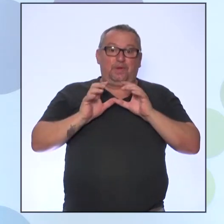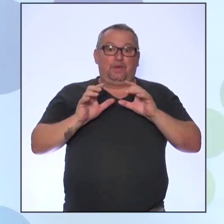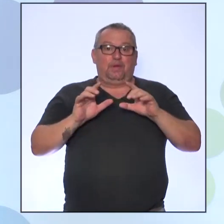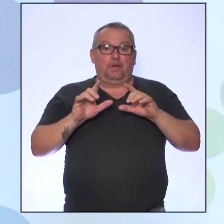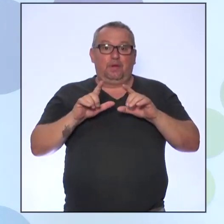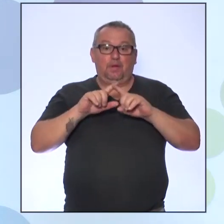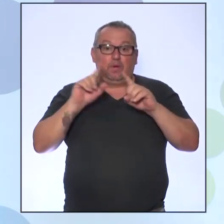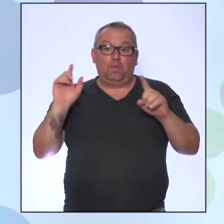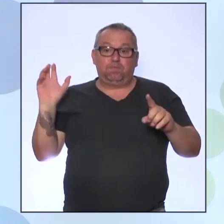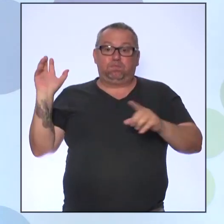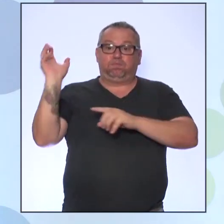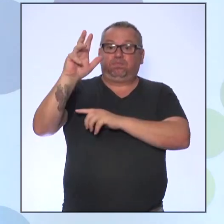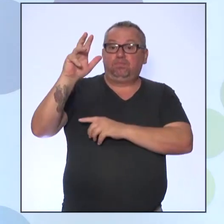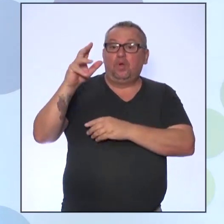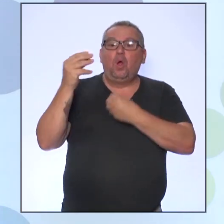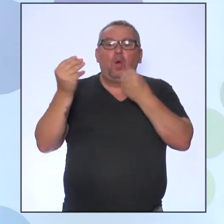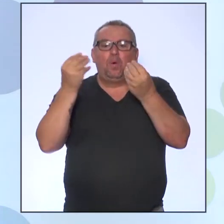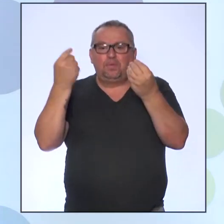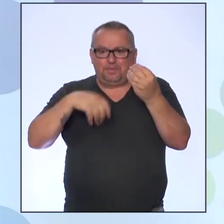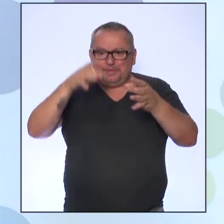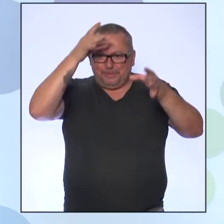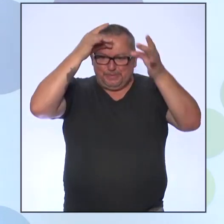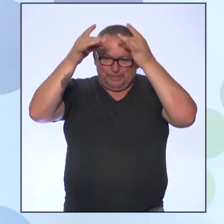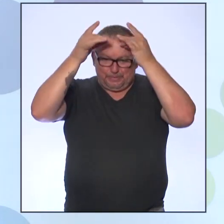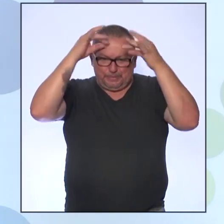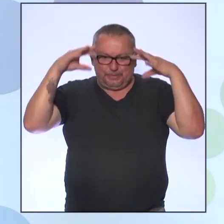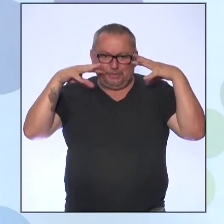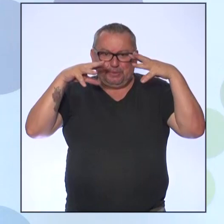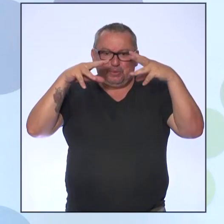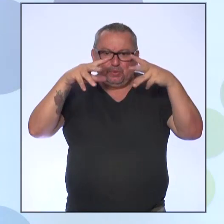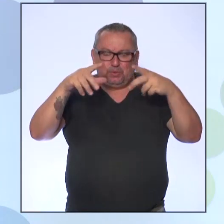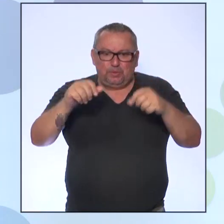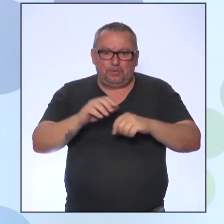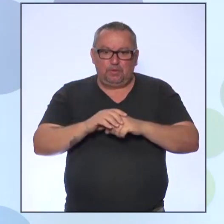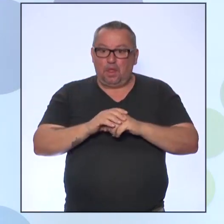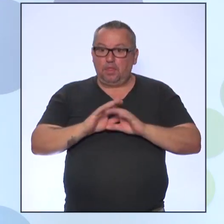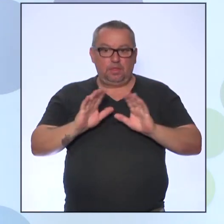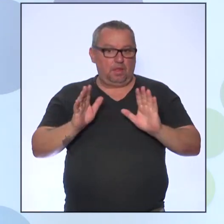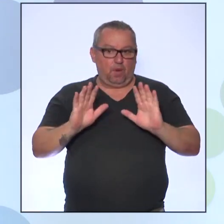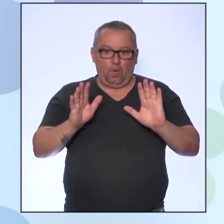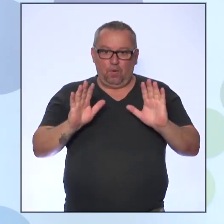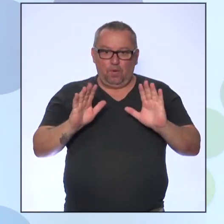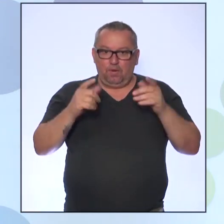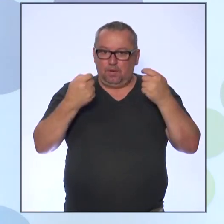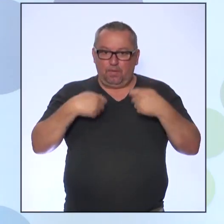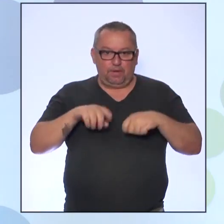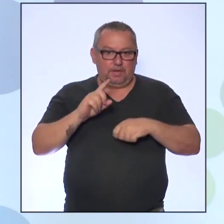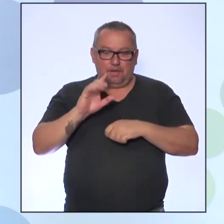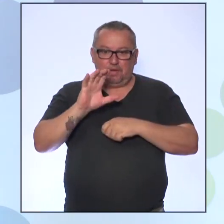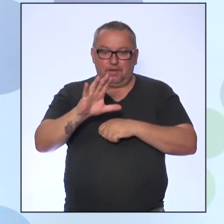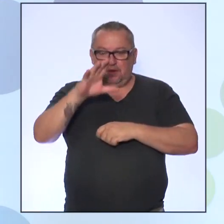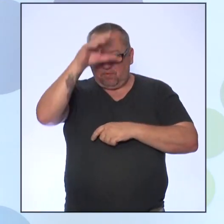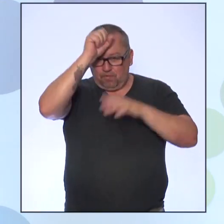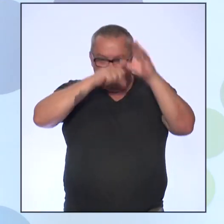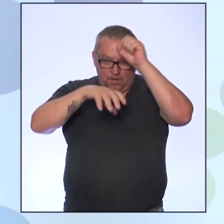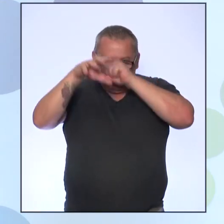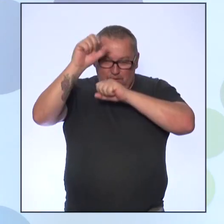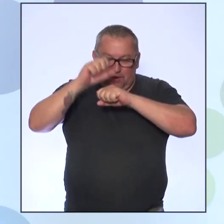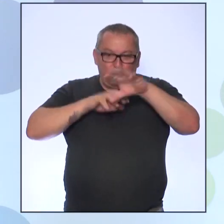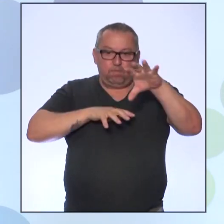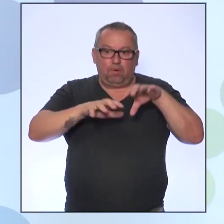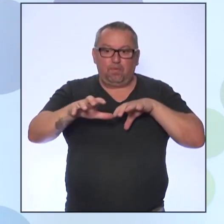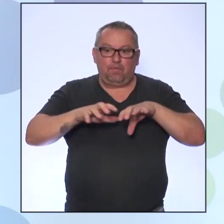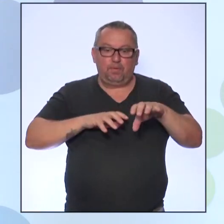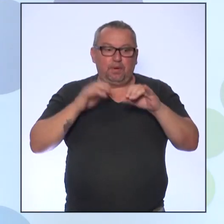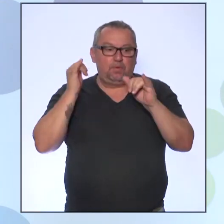o passe eu tenho que fazer, né? Tem que apoiar o pé contrário à mão, né? Não, né? Não é assim que a gente aprende os movimentos do